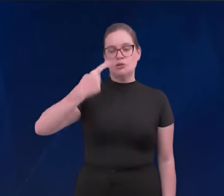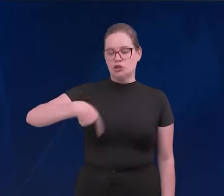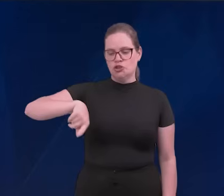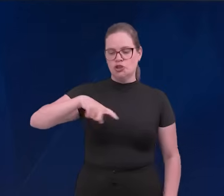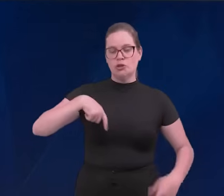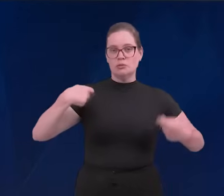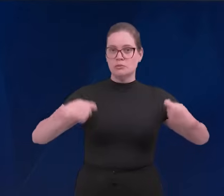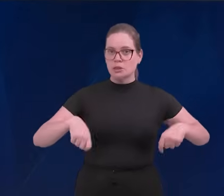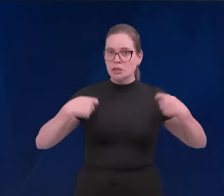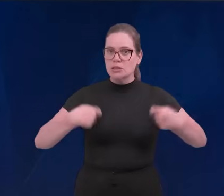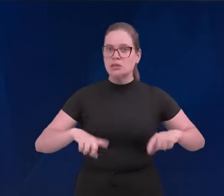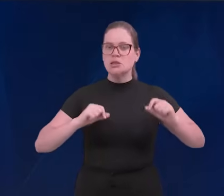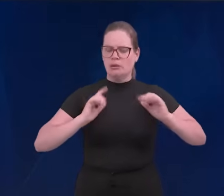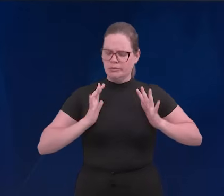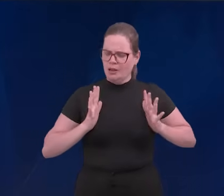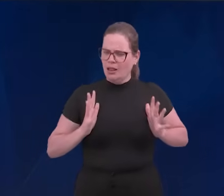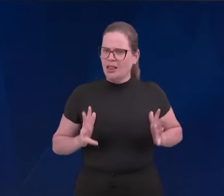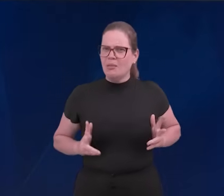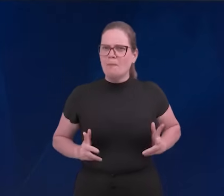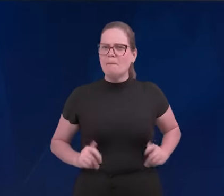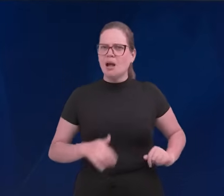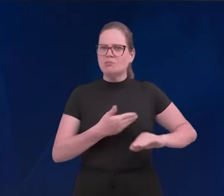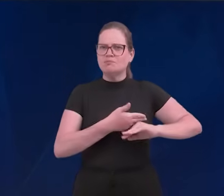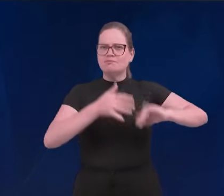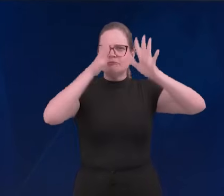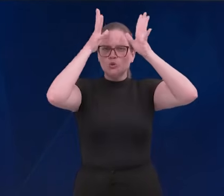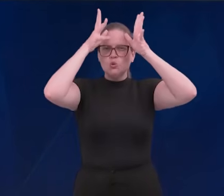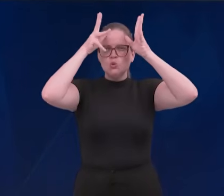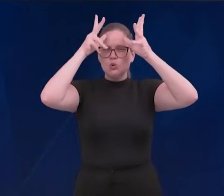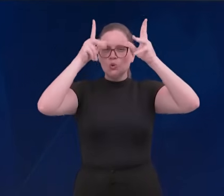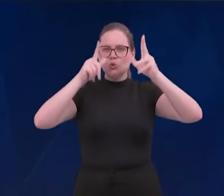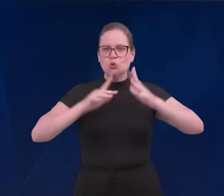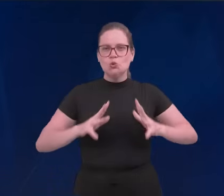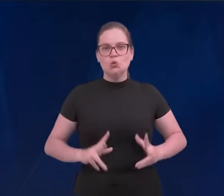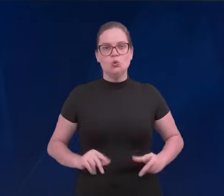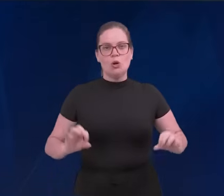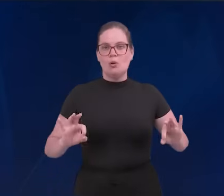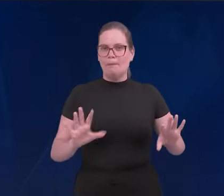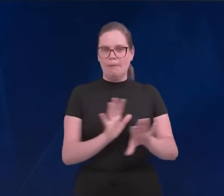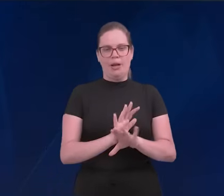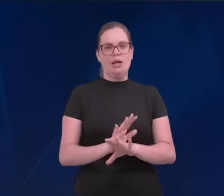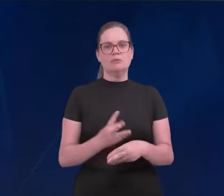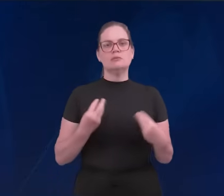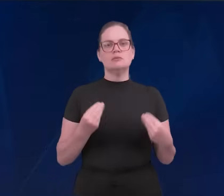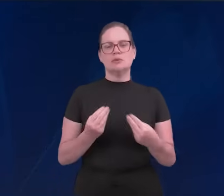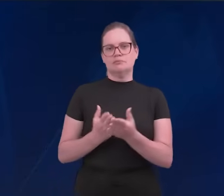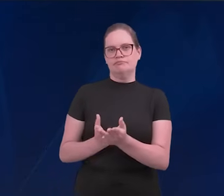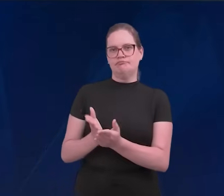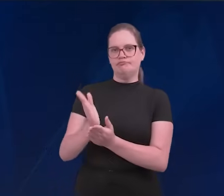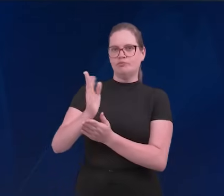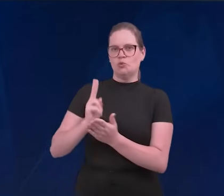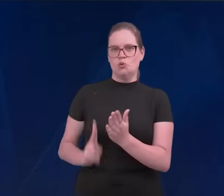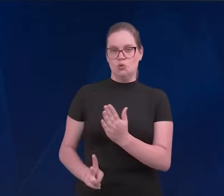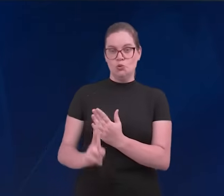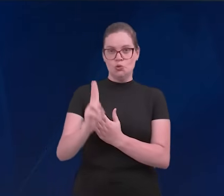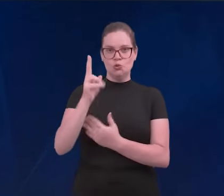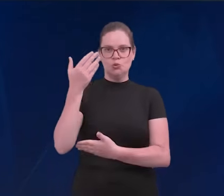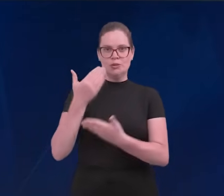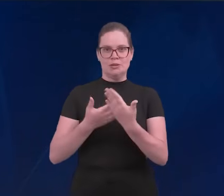deve lutar pela sua santificação para continuar nesta